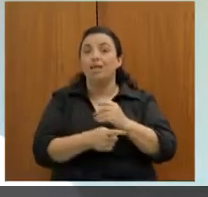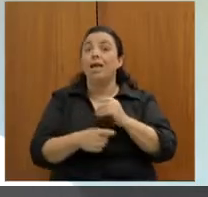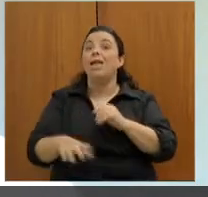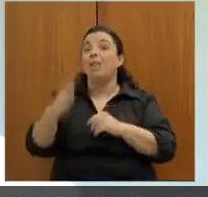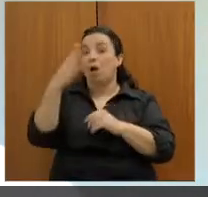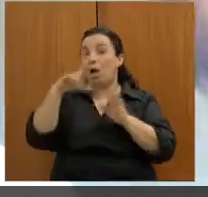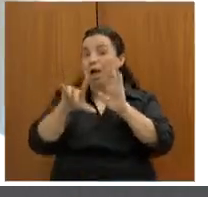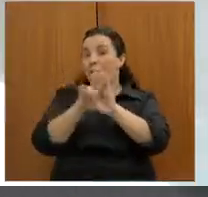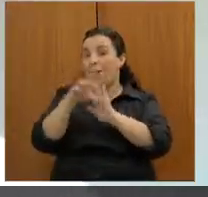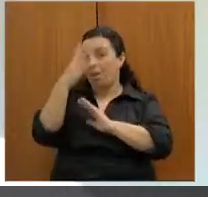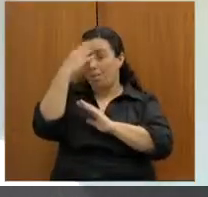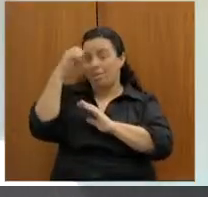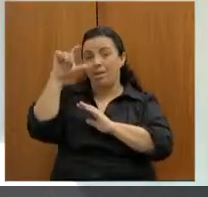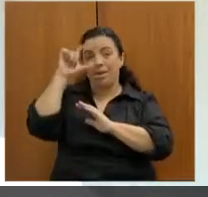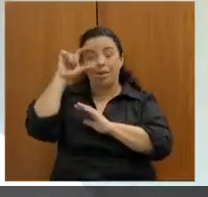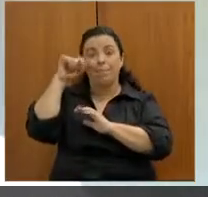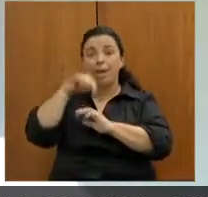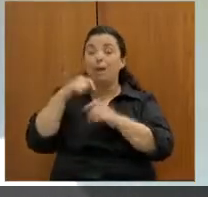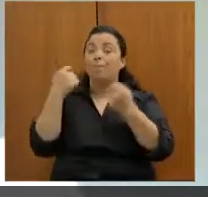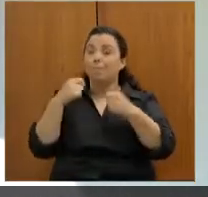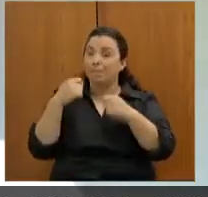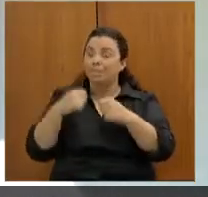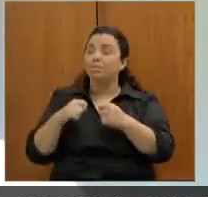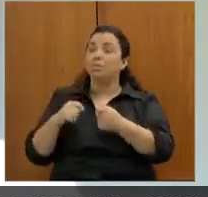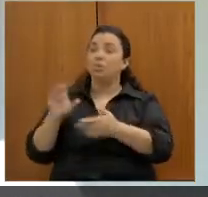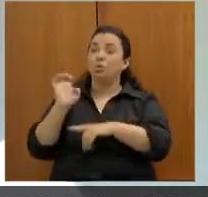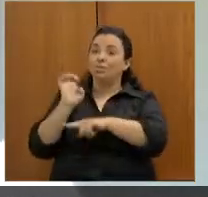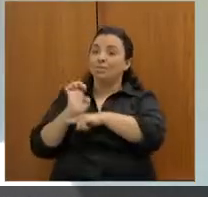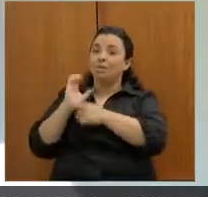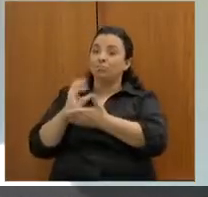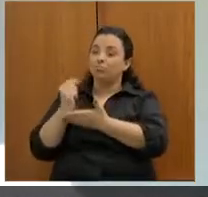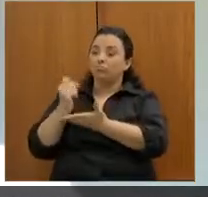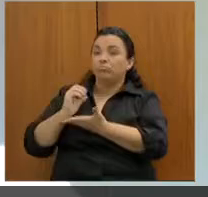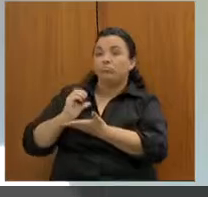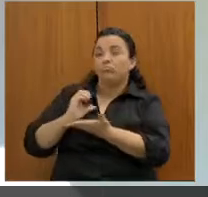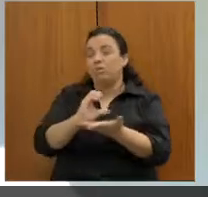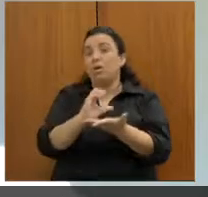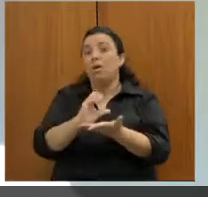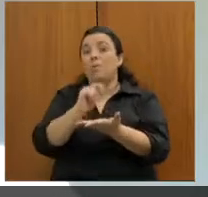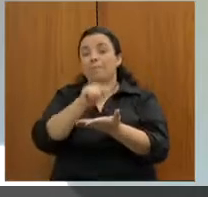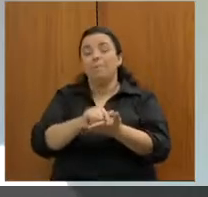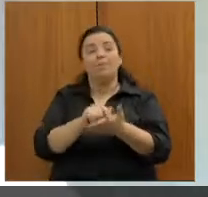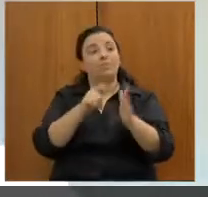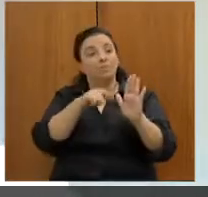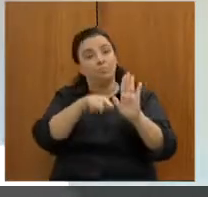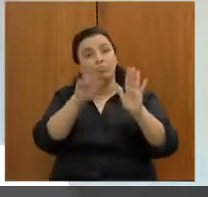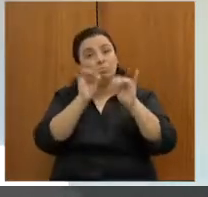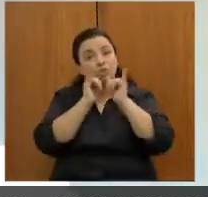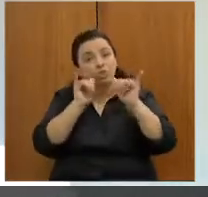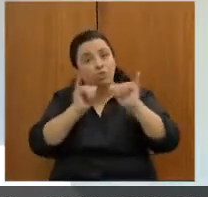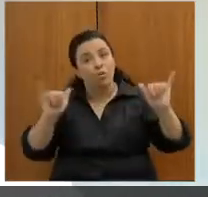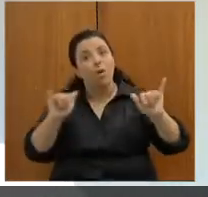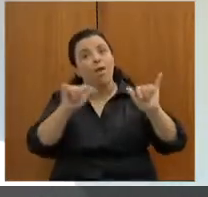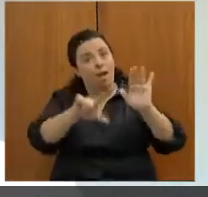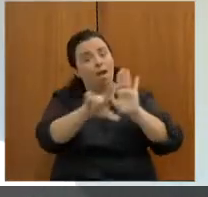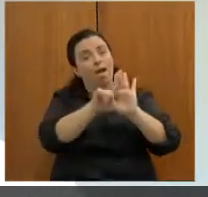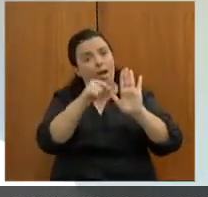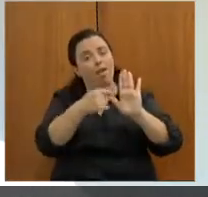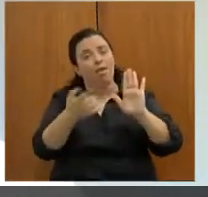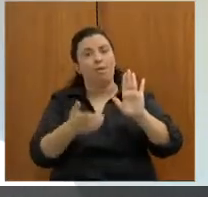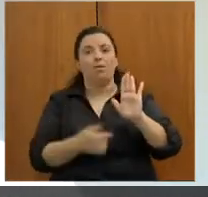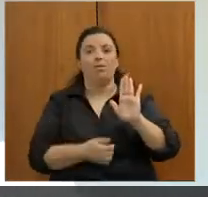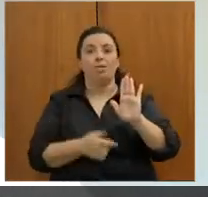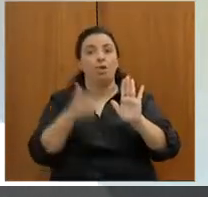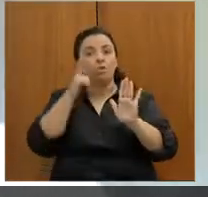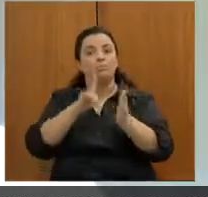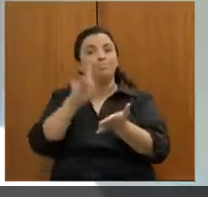pedagógica Ela Tem investimento do estado para que ela seja conhecida e aplicada e quando